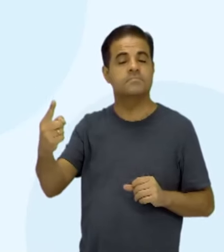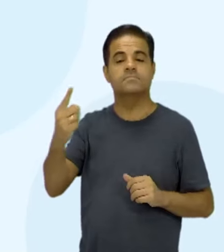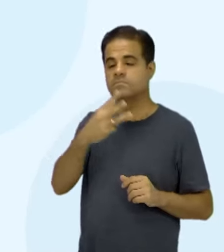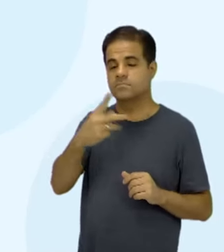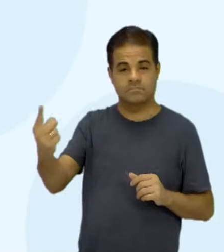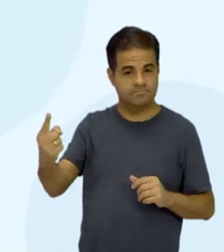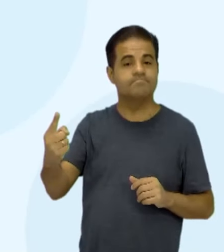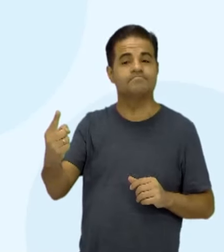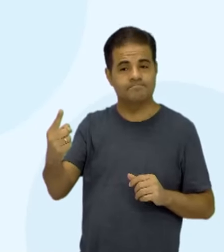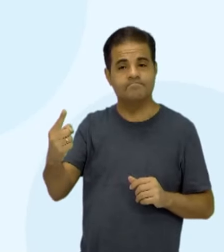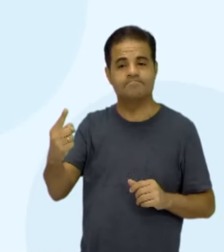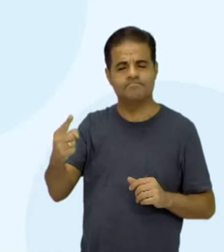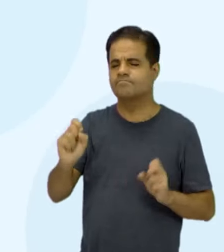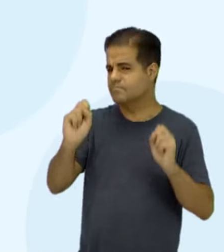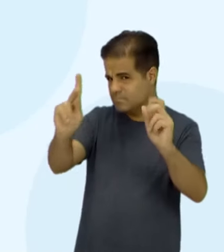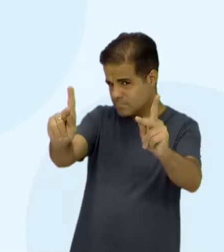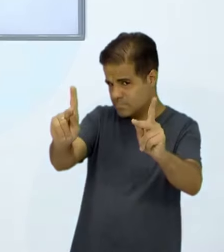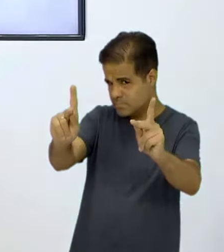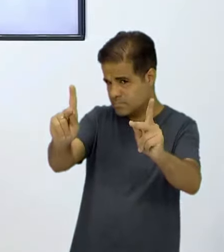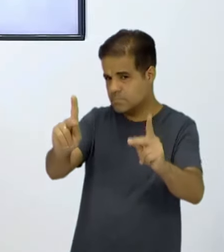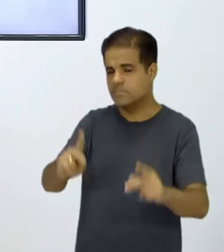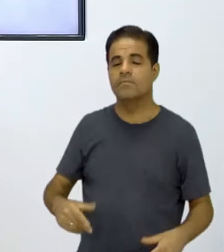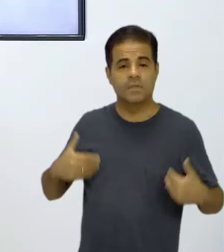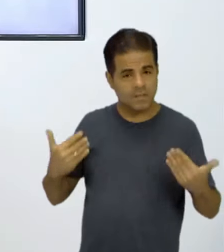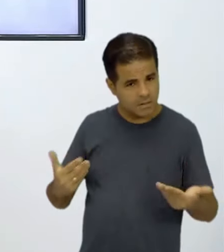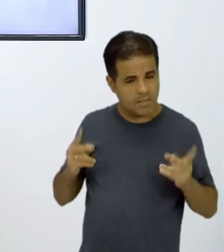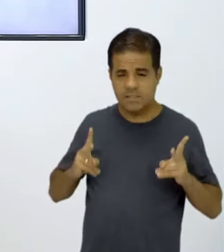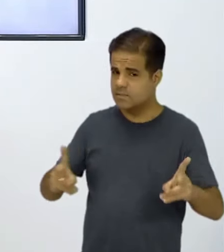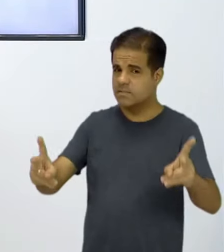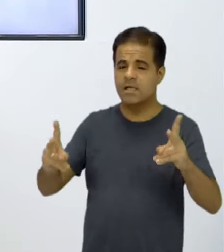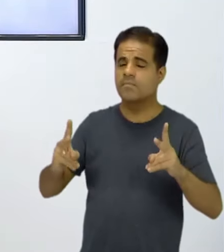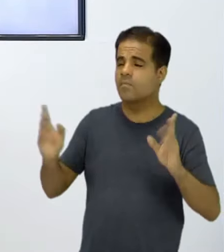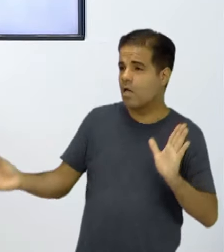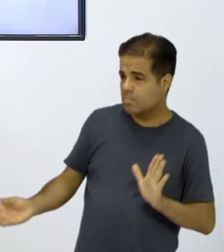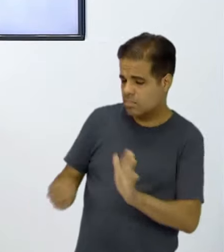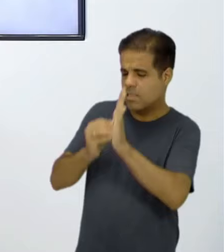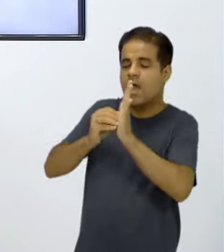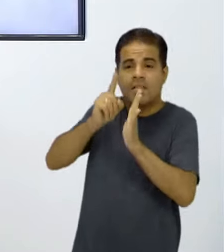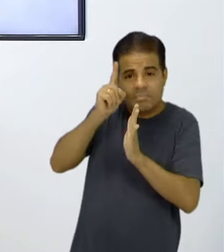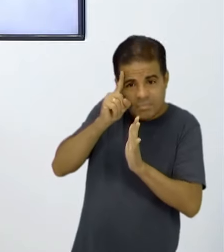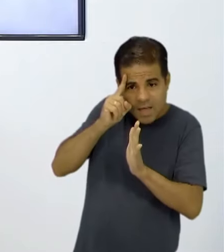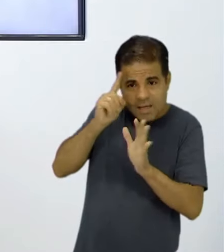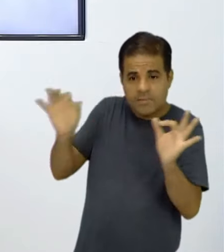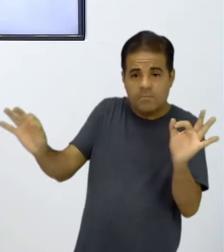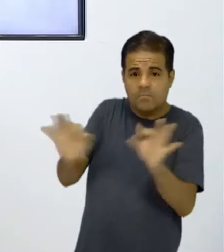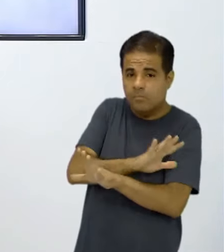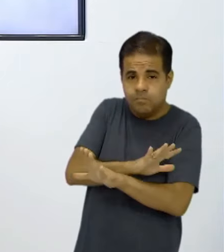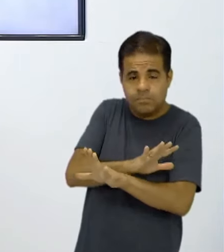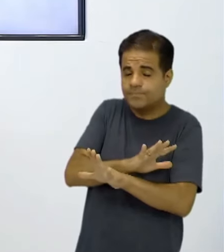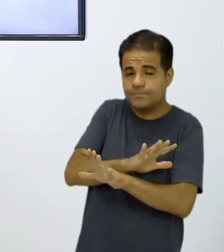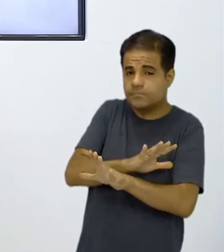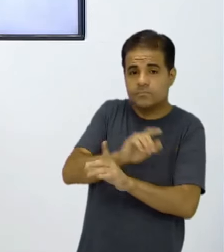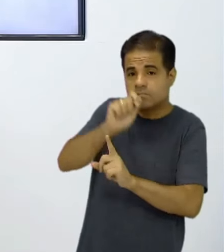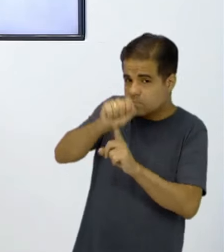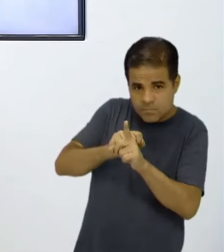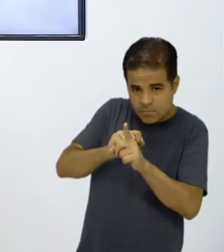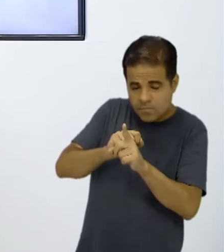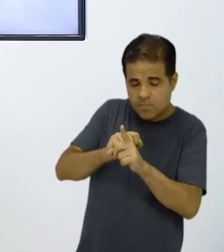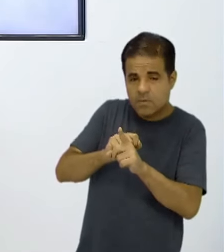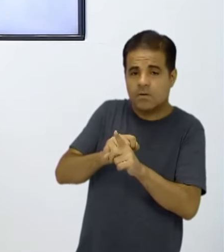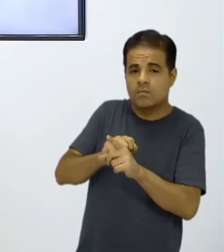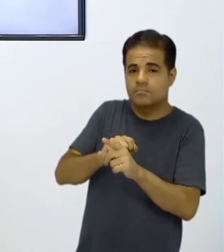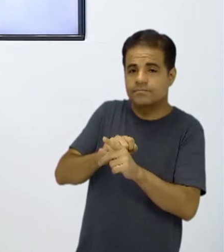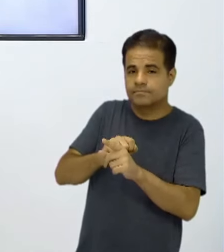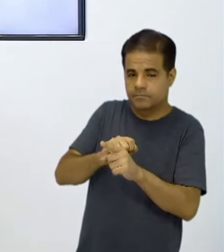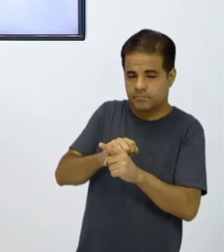31º Ok então toda vez que a gente for lá uma data agora completa não só o mês aí muda a nossa